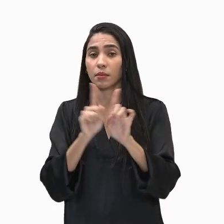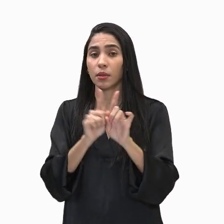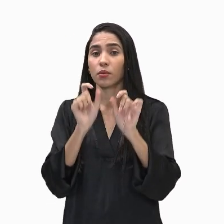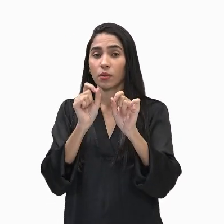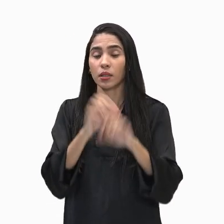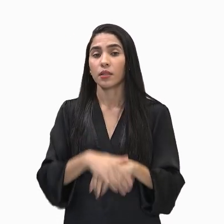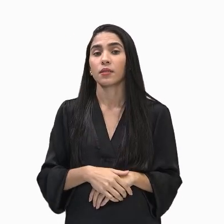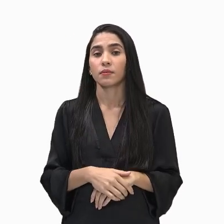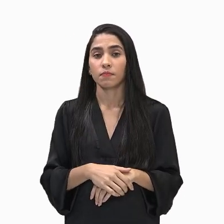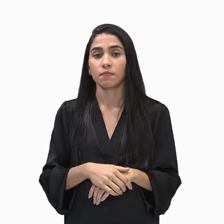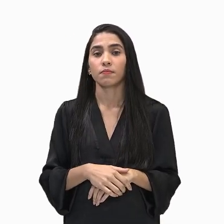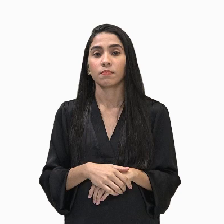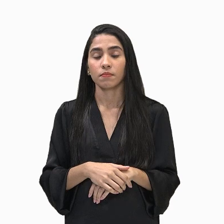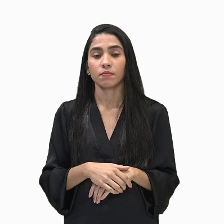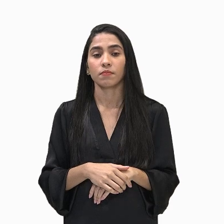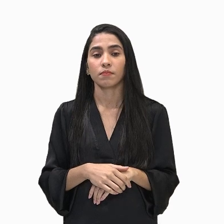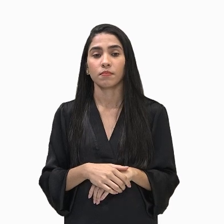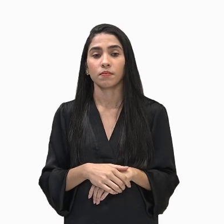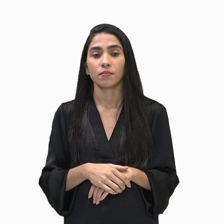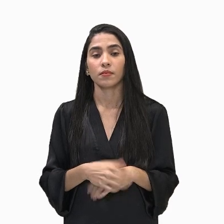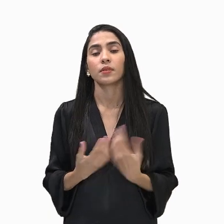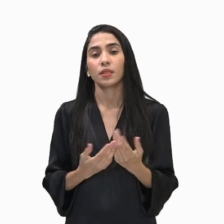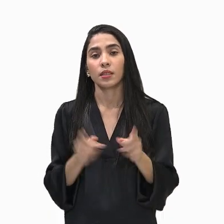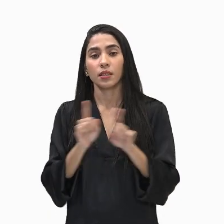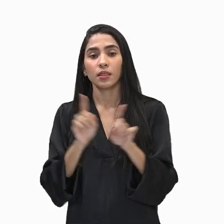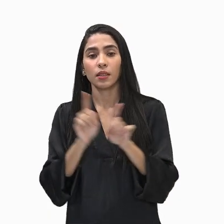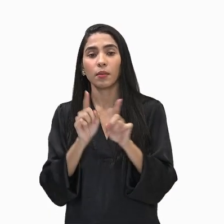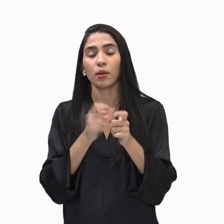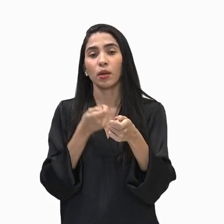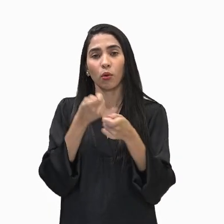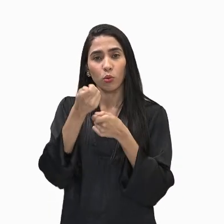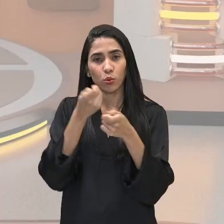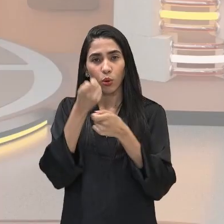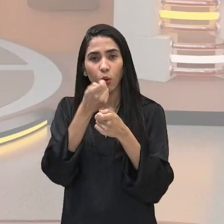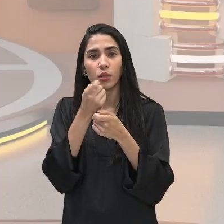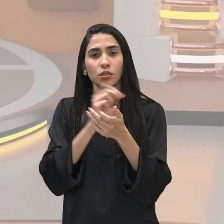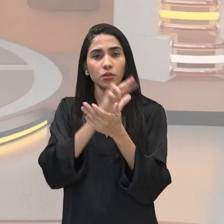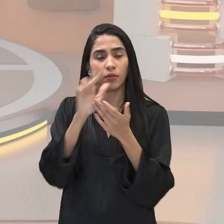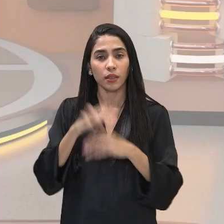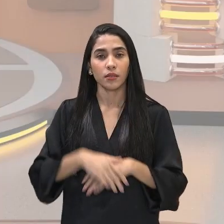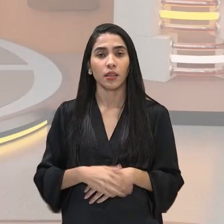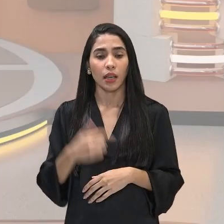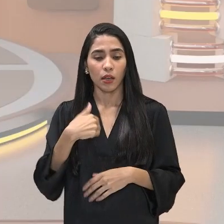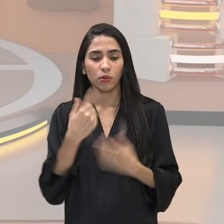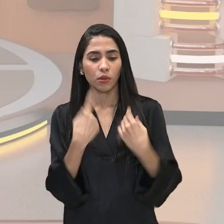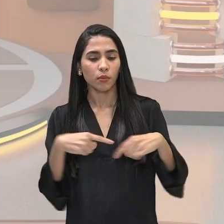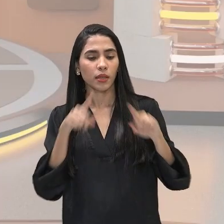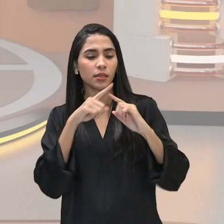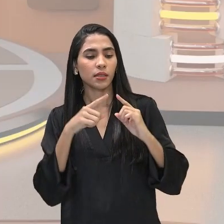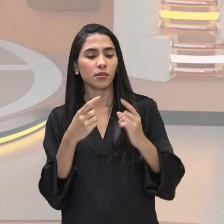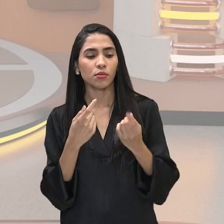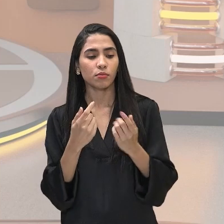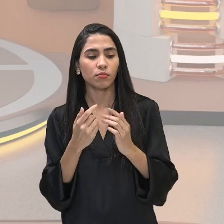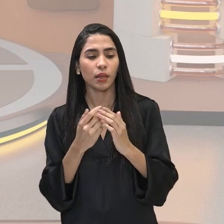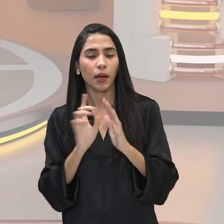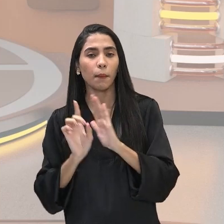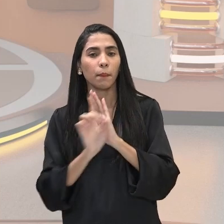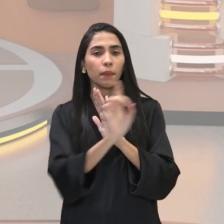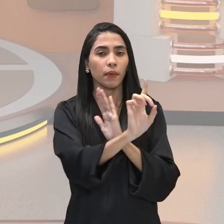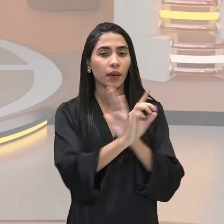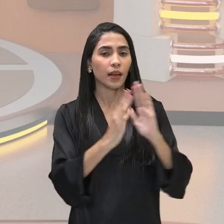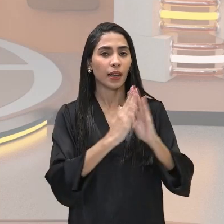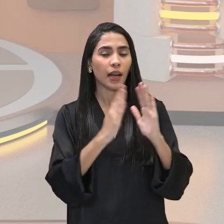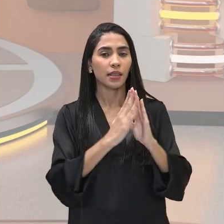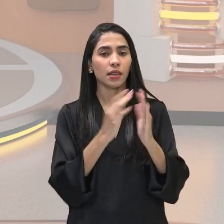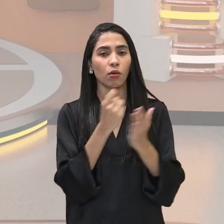A mercadificação de coisas e gostos, não é verdade? Eu não preciso mais sair de casa para comprar. Eu posso teclar